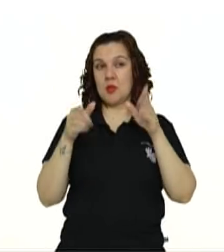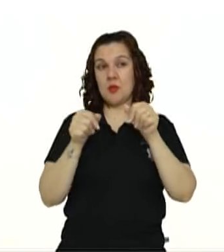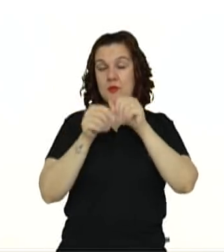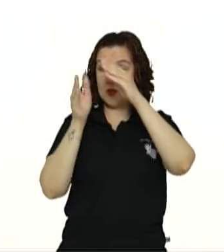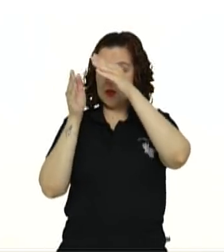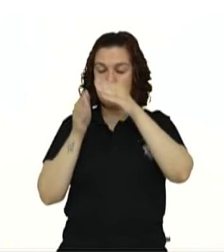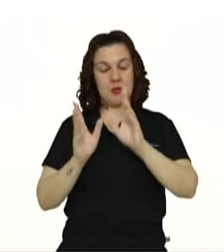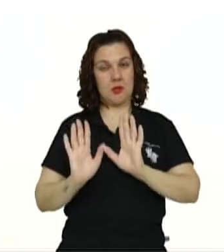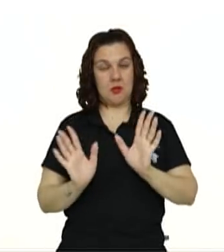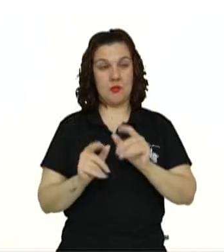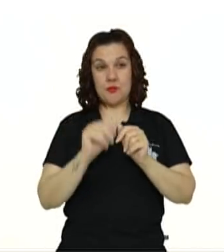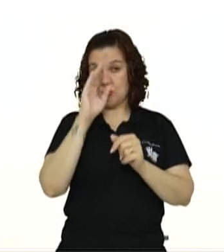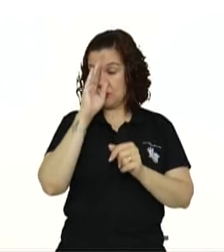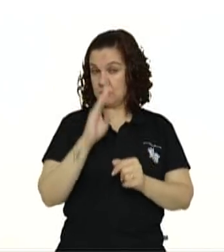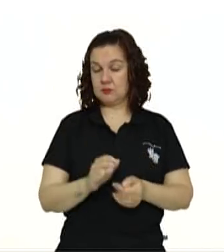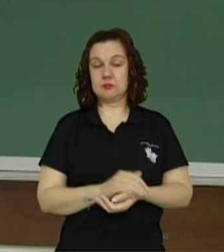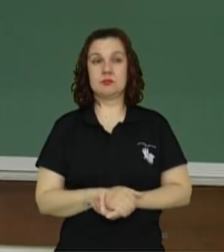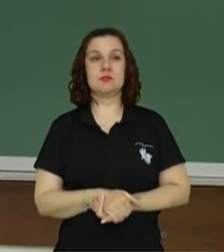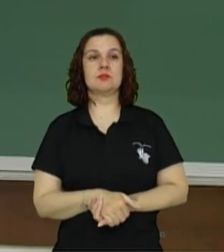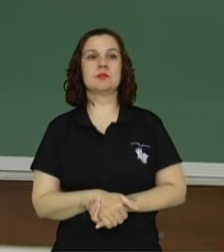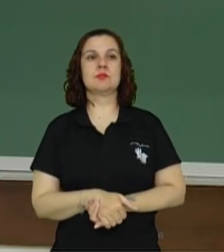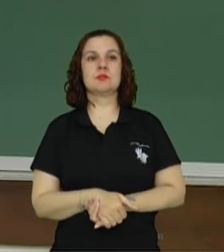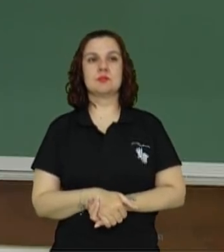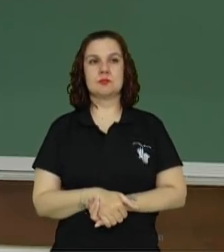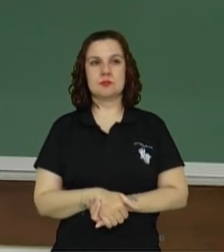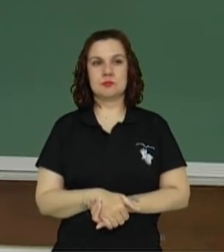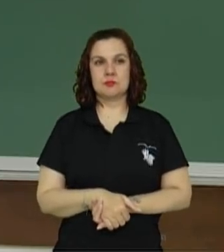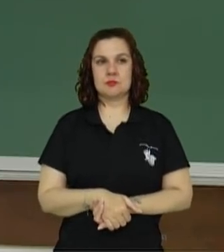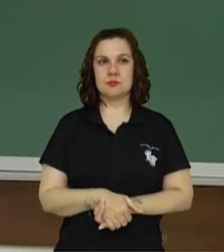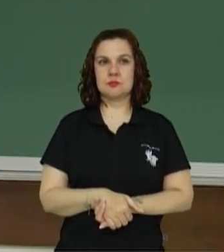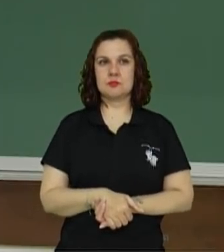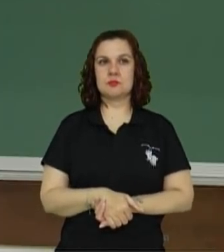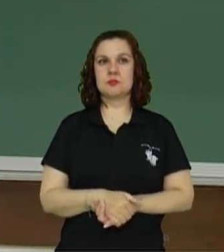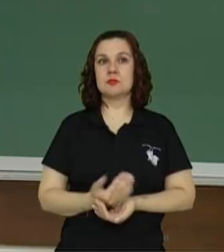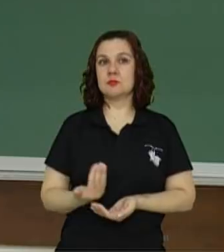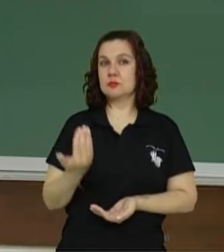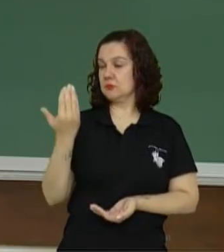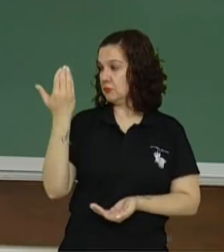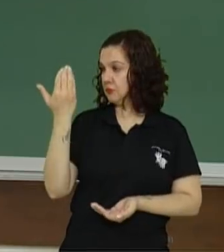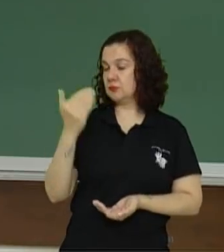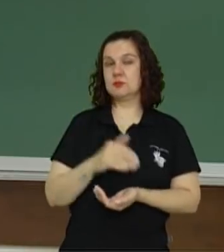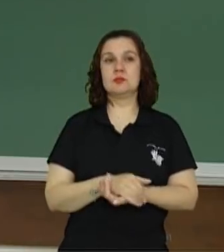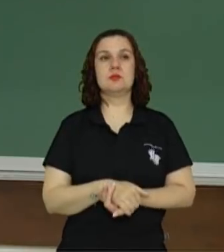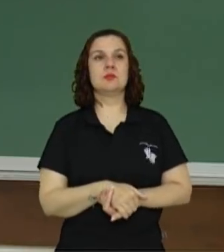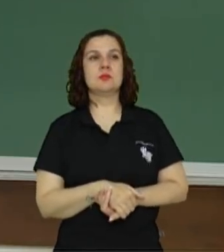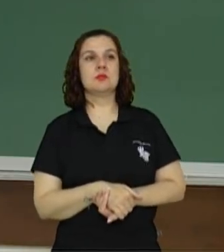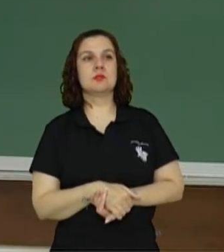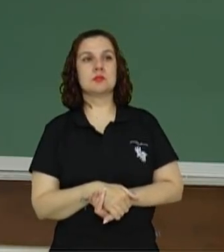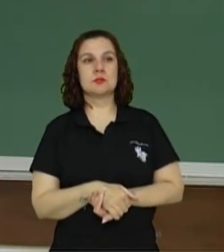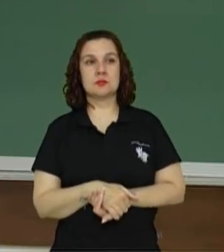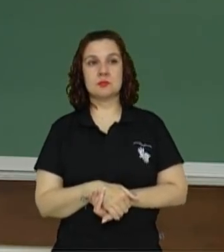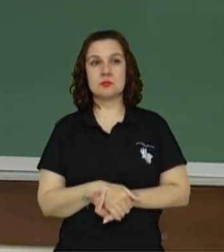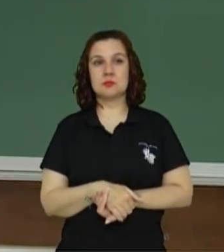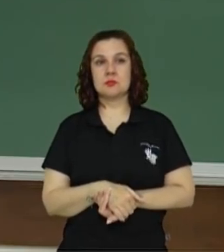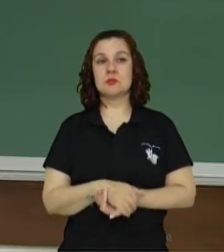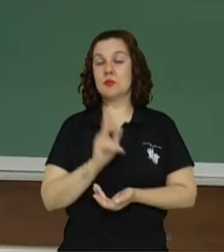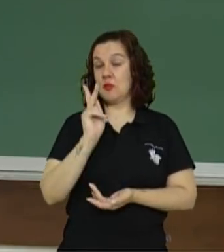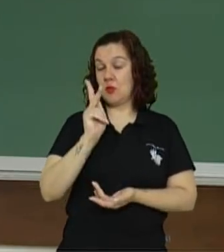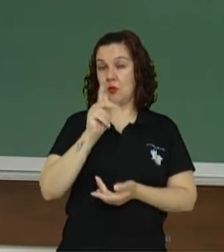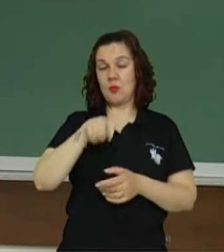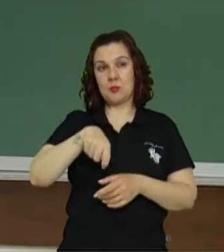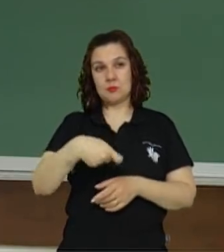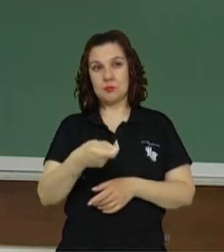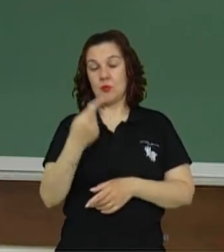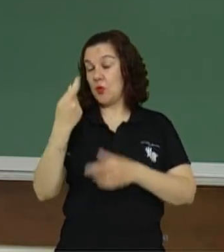simplifiquei essa fração, né? Mas é bom que mostra pra gente que eu chegaria no mesmo valor